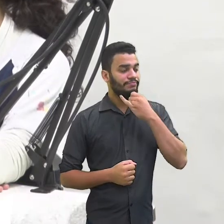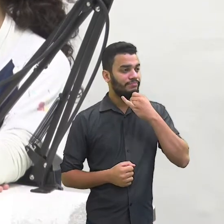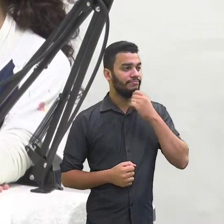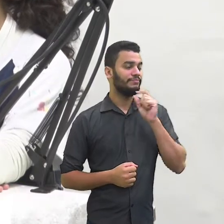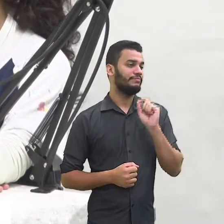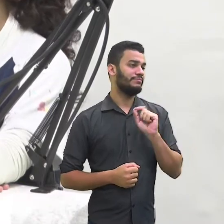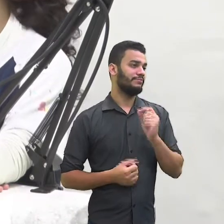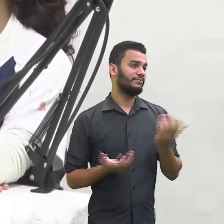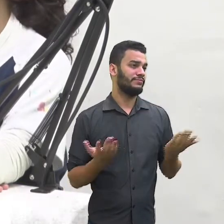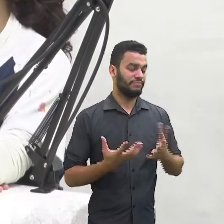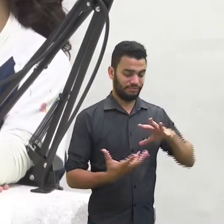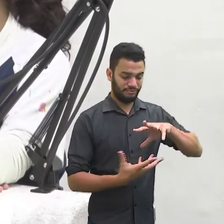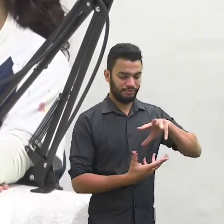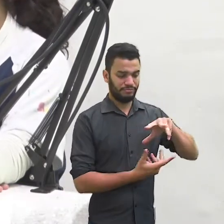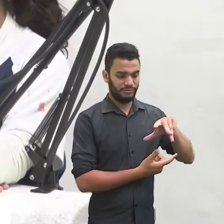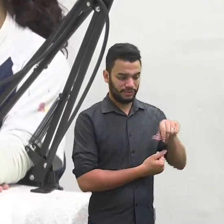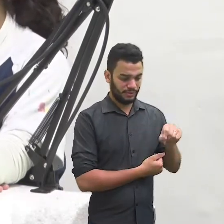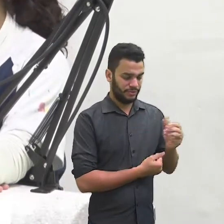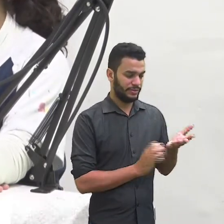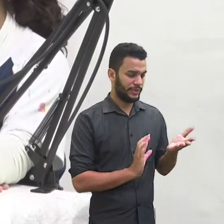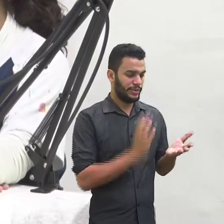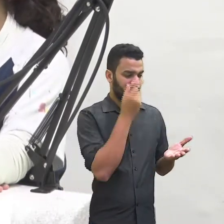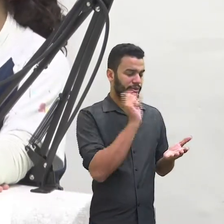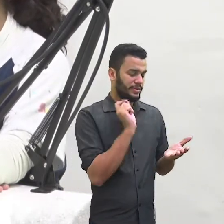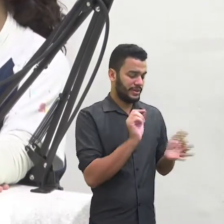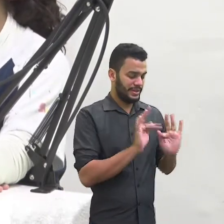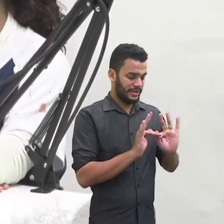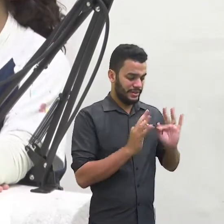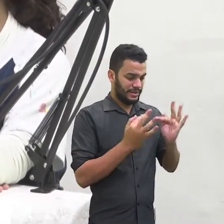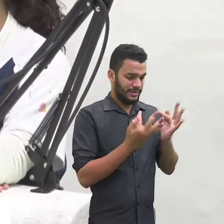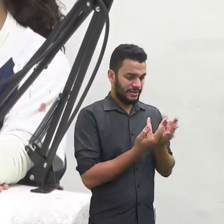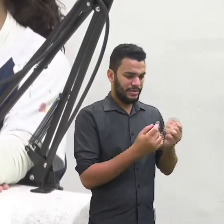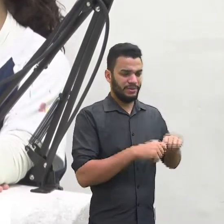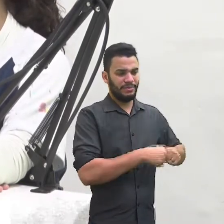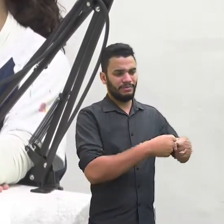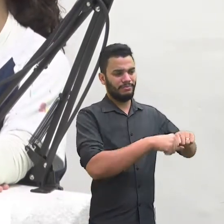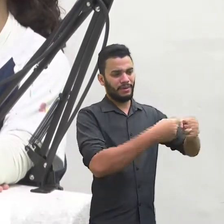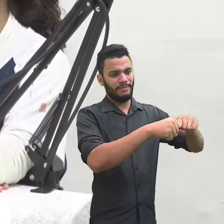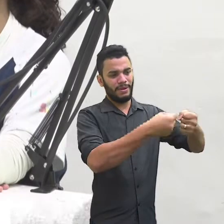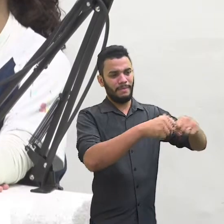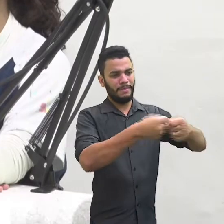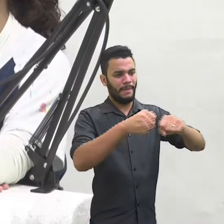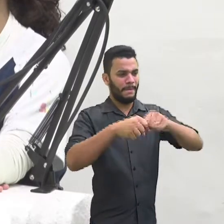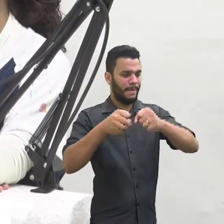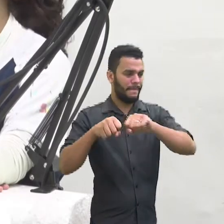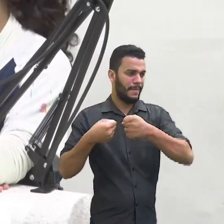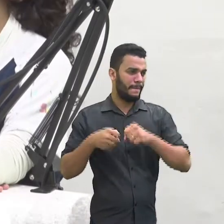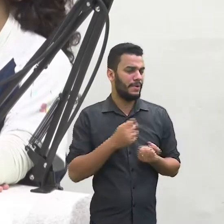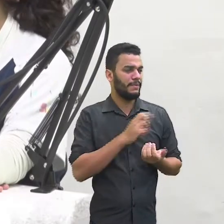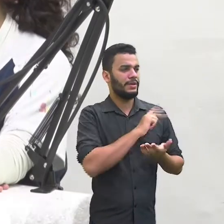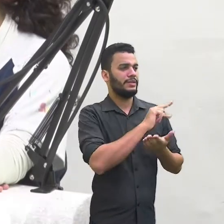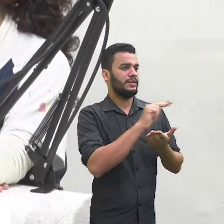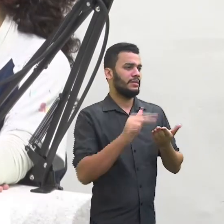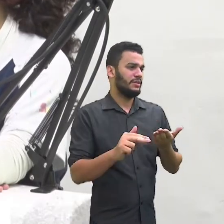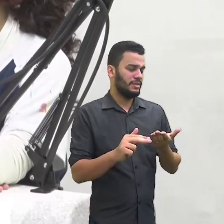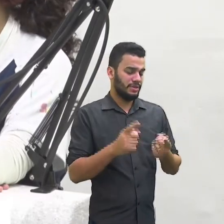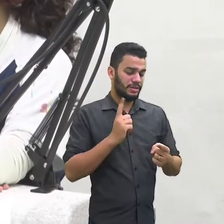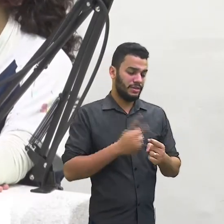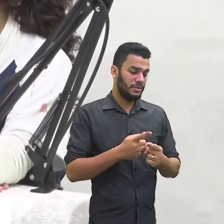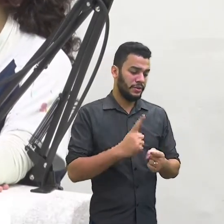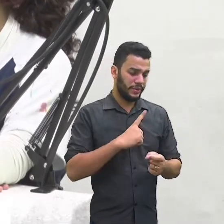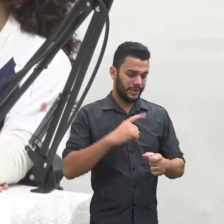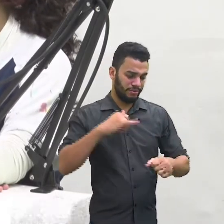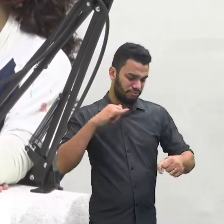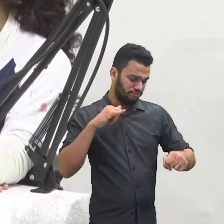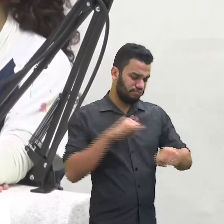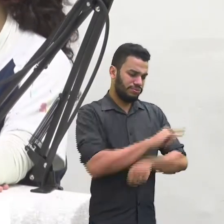momentos. Sim. Hoje as famílias estão mais destruídas pelo fato de ocorrer muita traição,